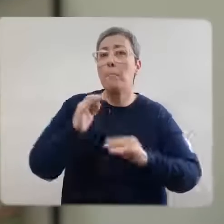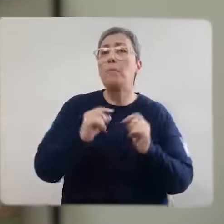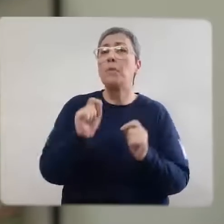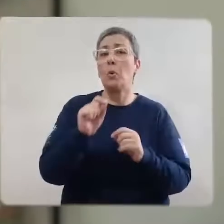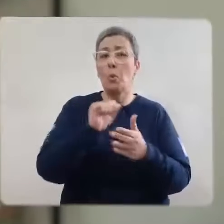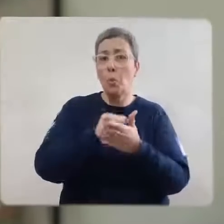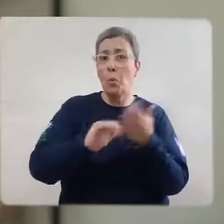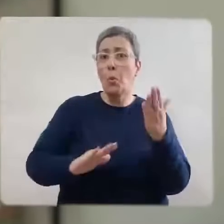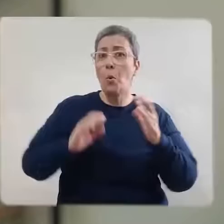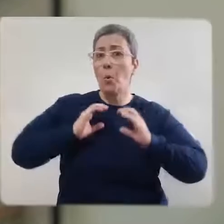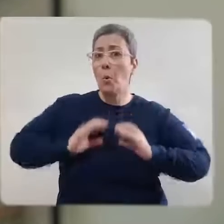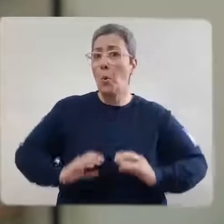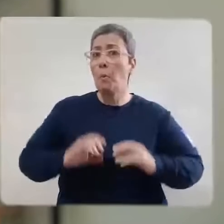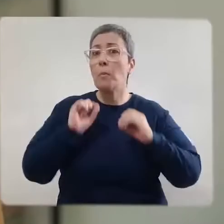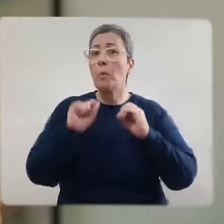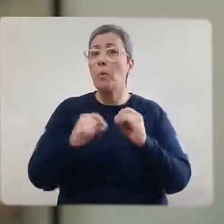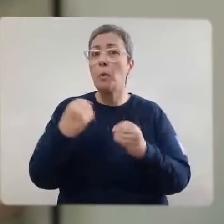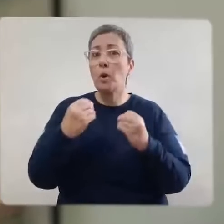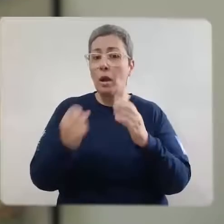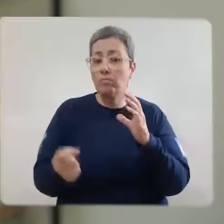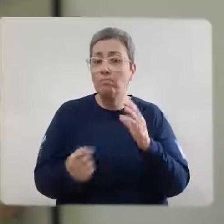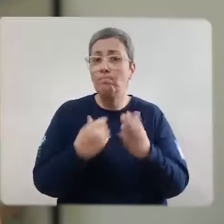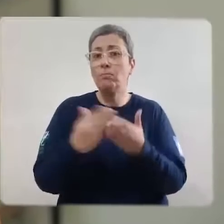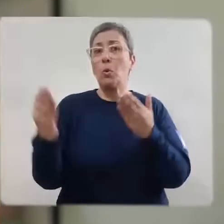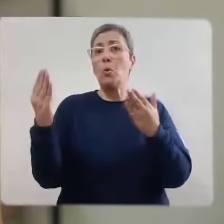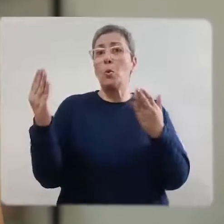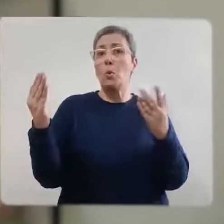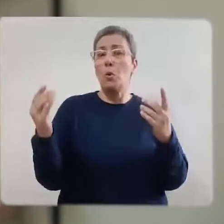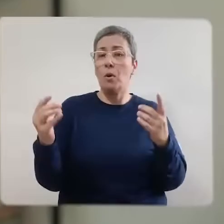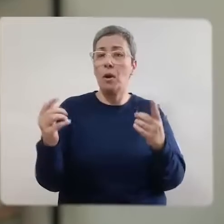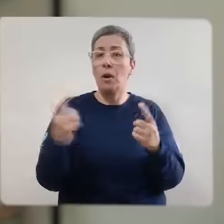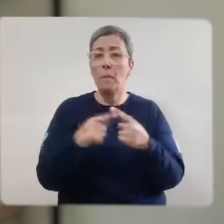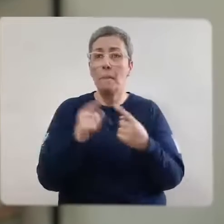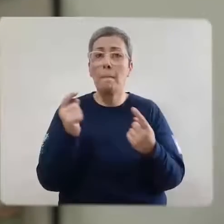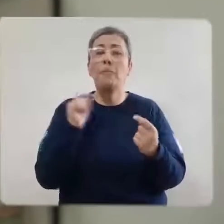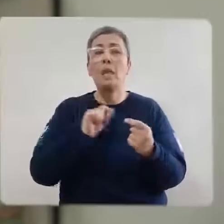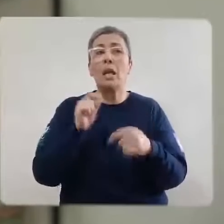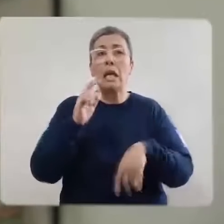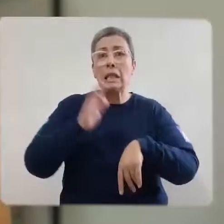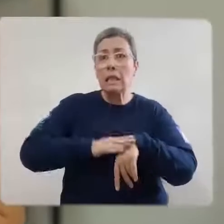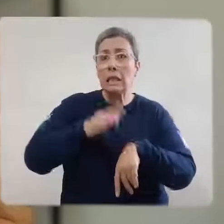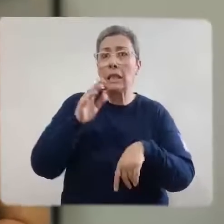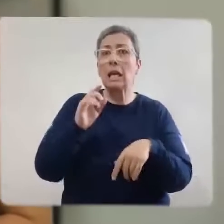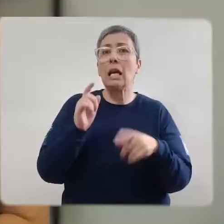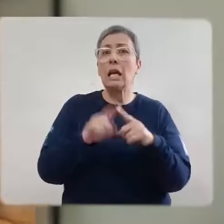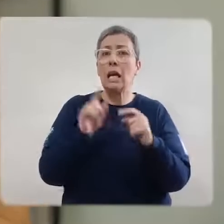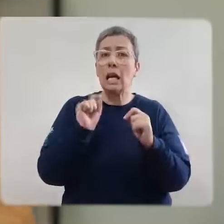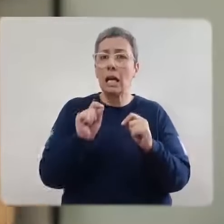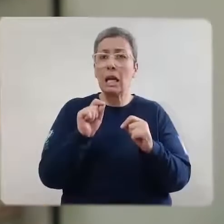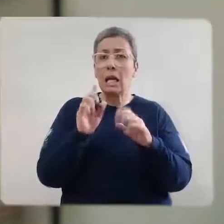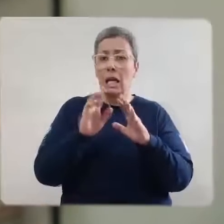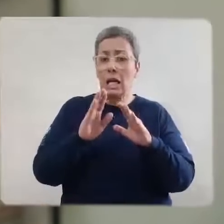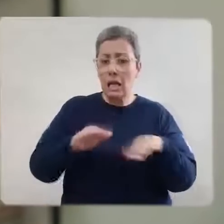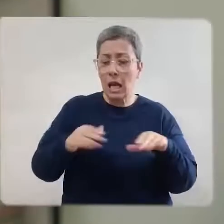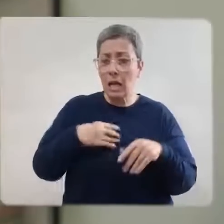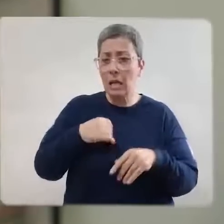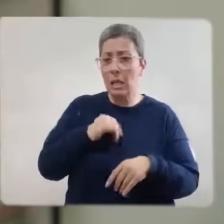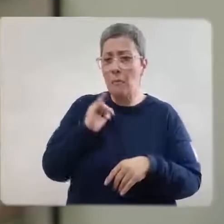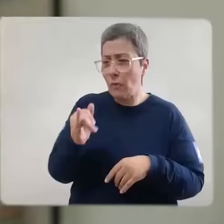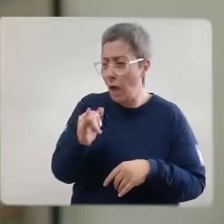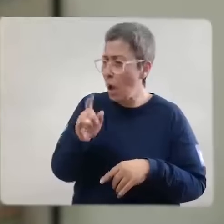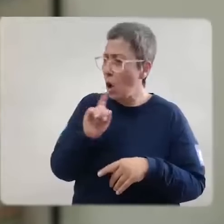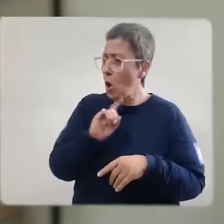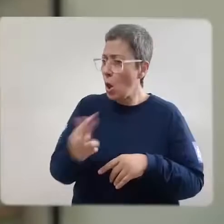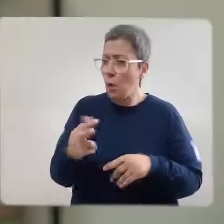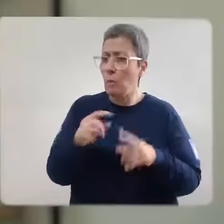deste comportamento e o que dispara e mantém esse comportamento? No ato que a criança faz isso, eu posso dar uma bronca nessa